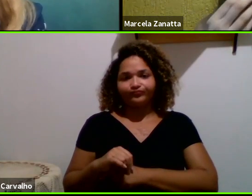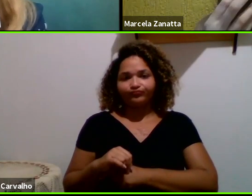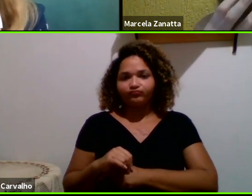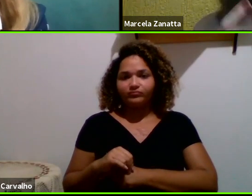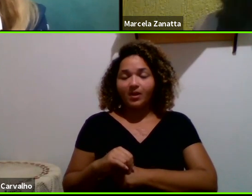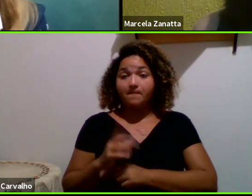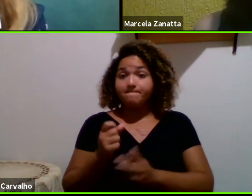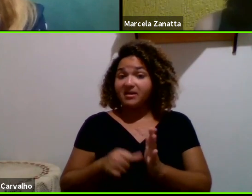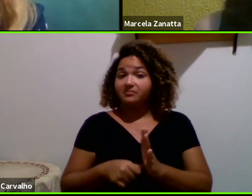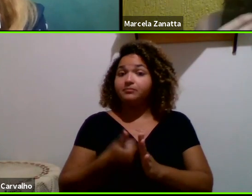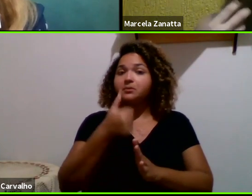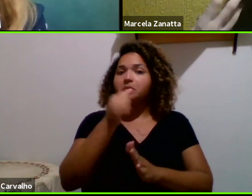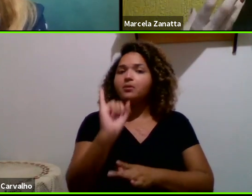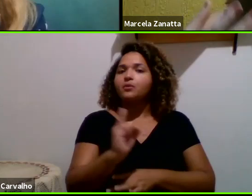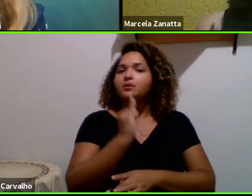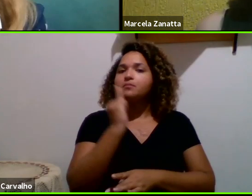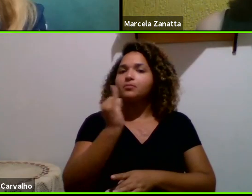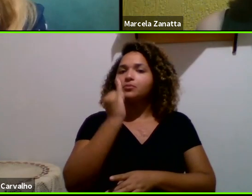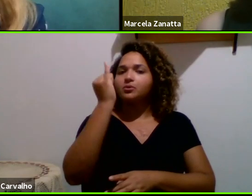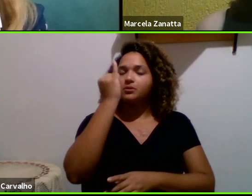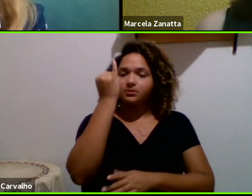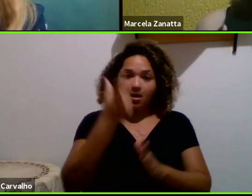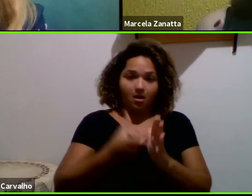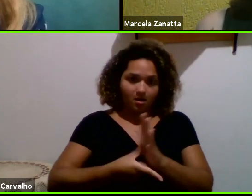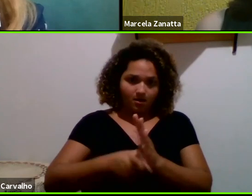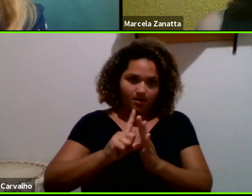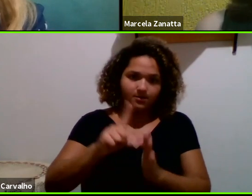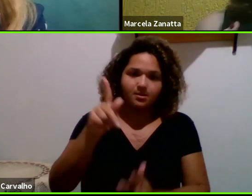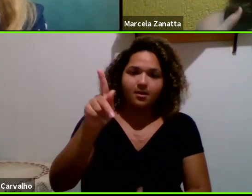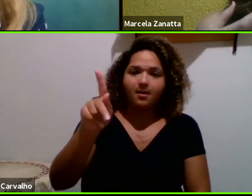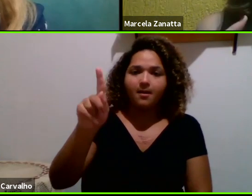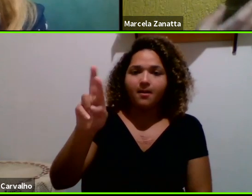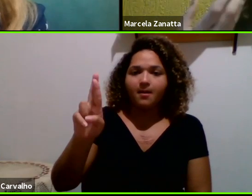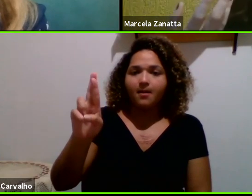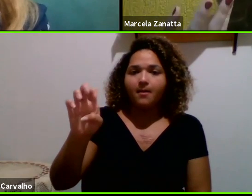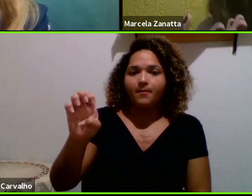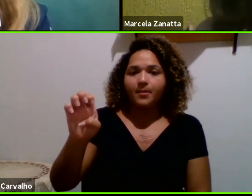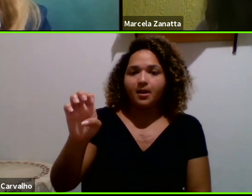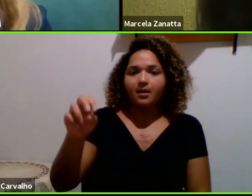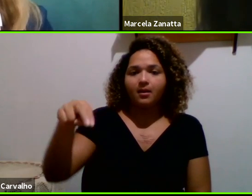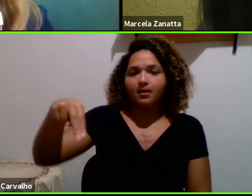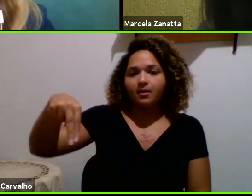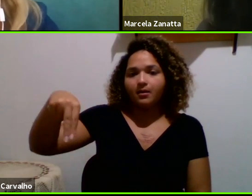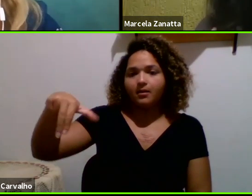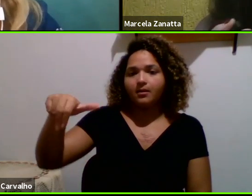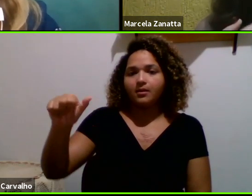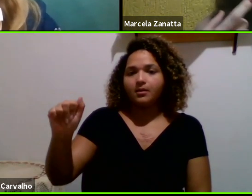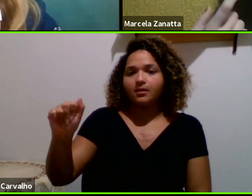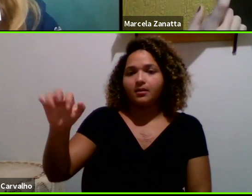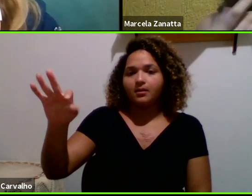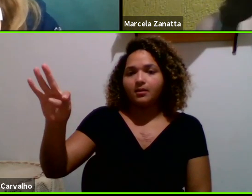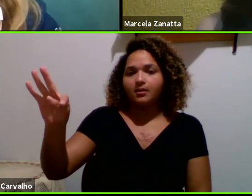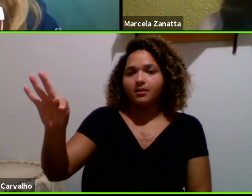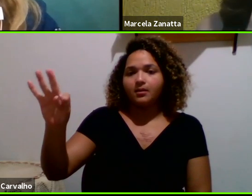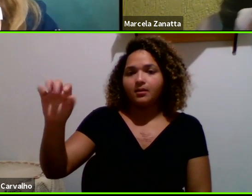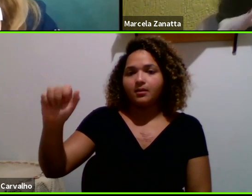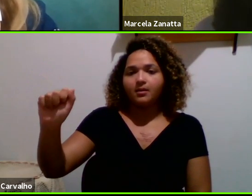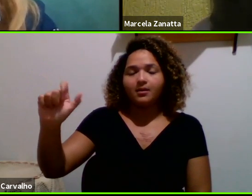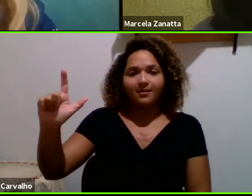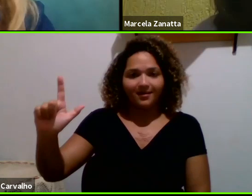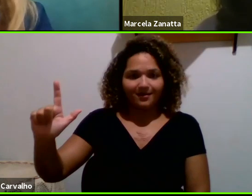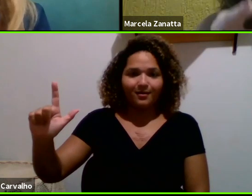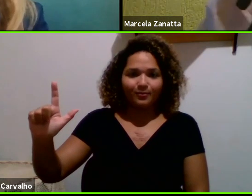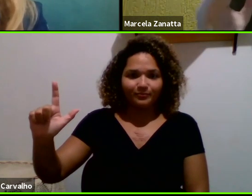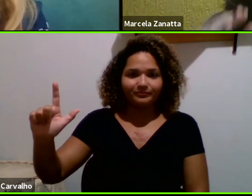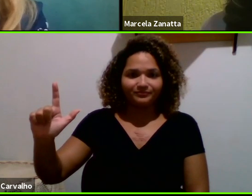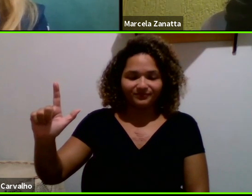nenhum risco materno, sem nenhum risco fetal. Precisa ser um bebê maior que 37 semanas. É um bebezinho único, não pode ser